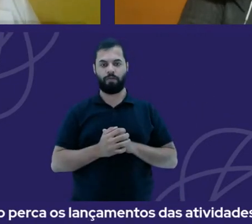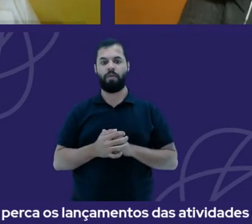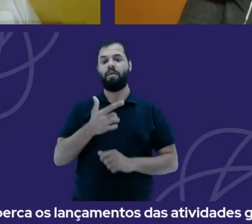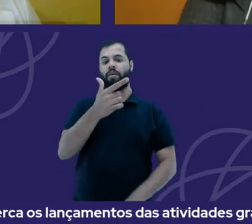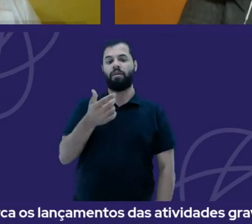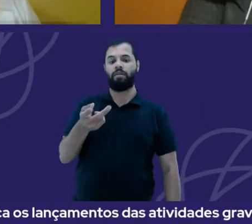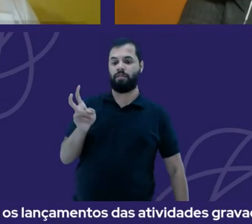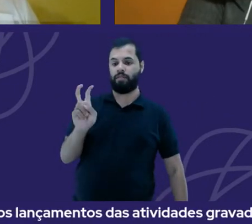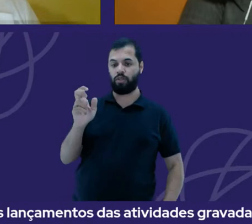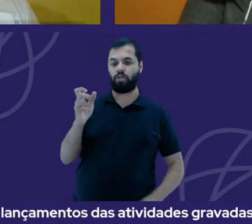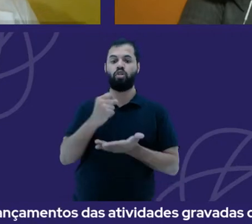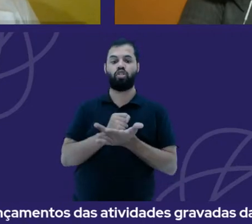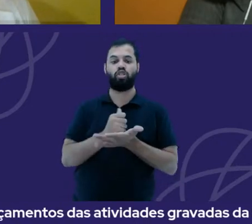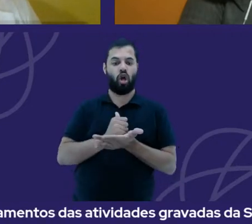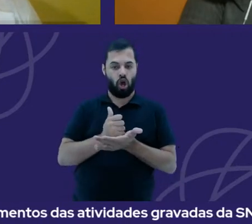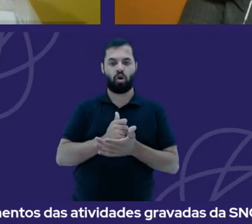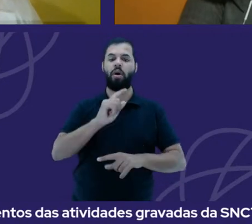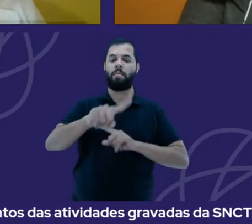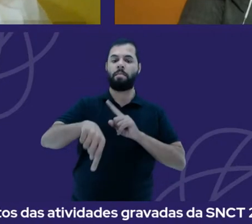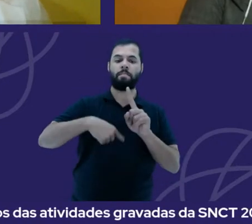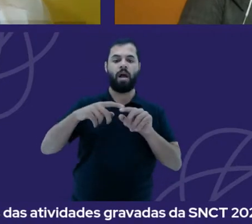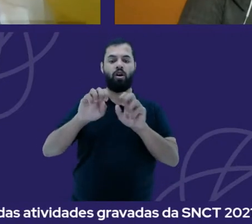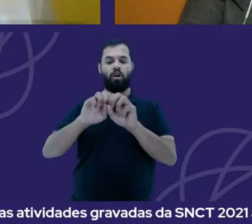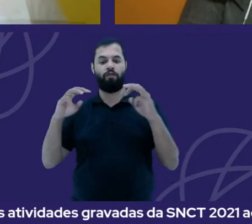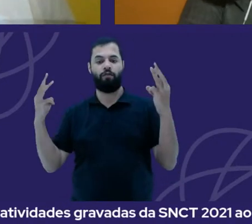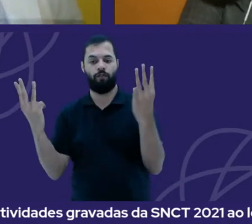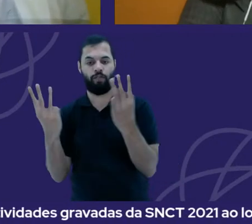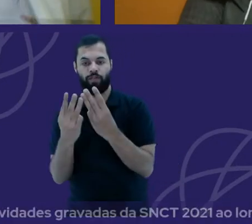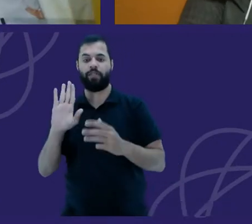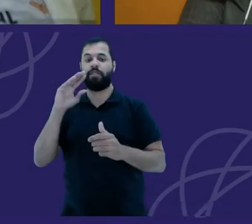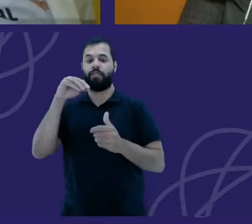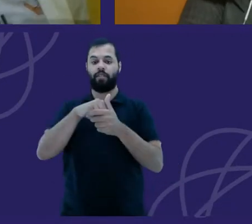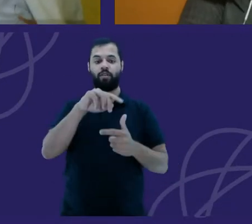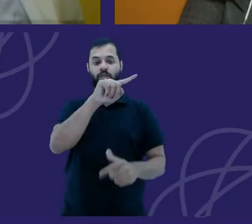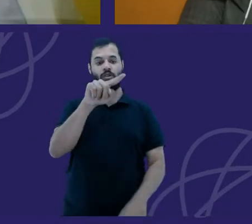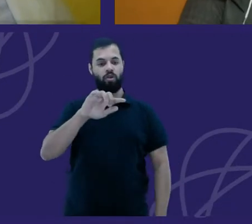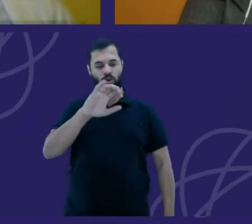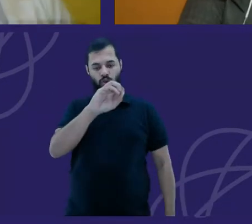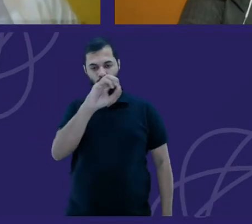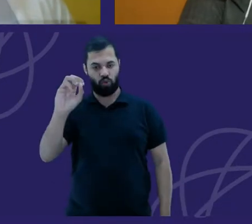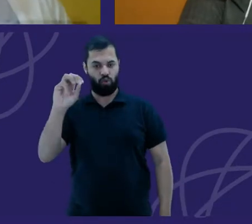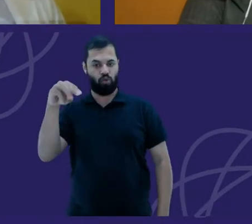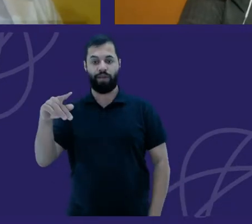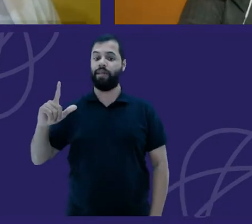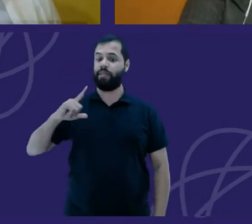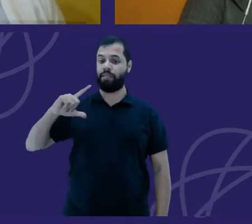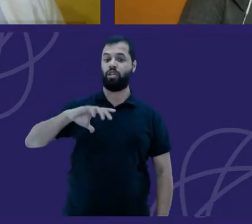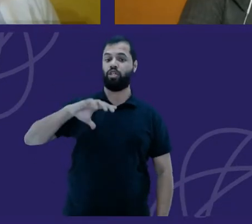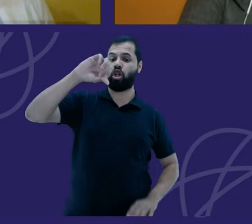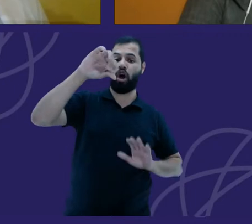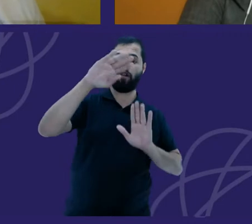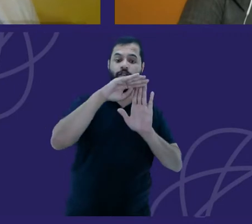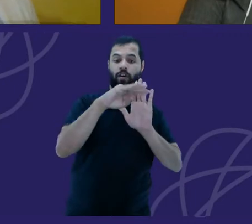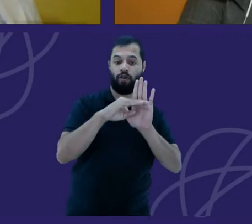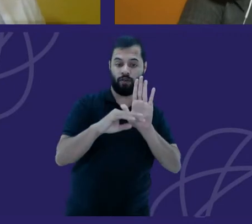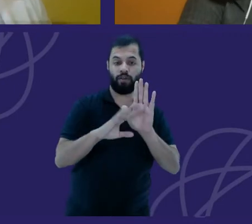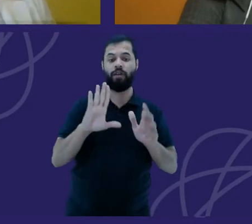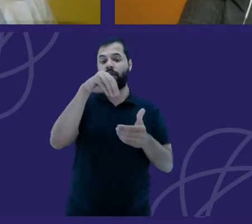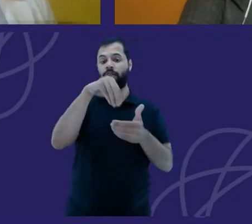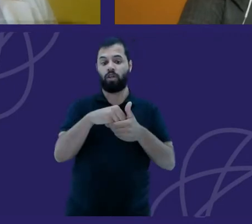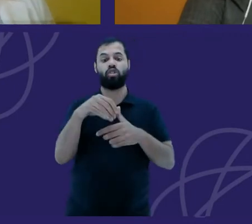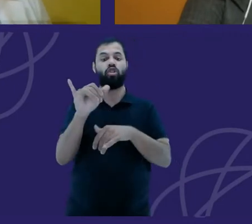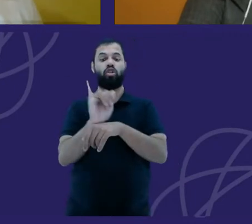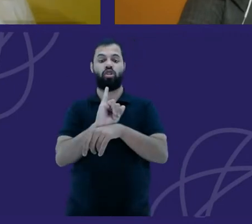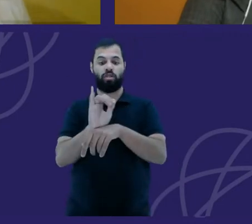25 jogos e oficinas na plataforma Zoom. Além disso, a gente teve 9 programas no canal Saúde, o